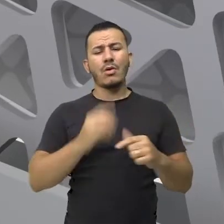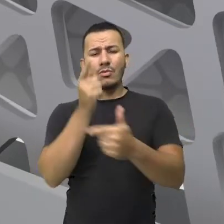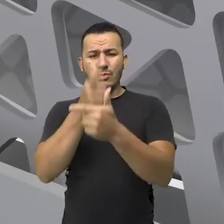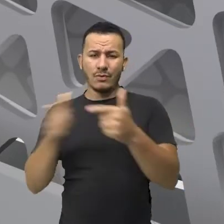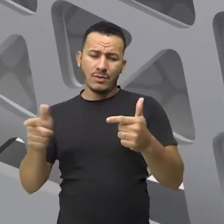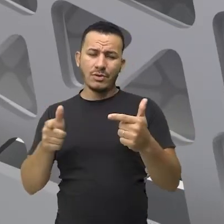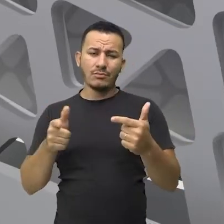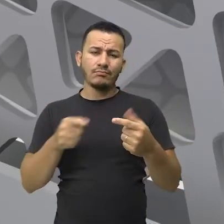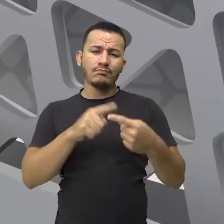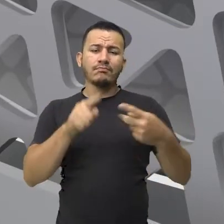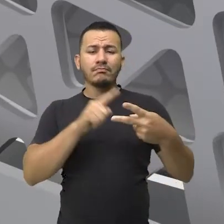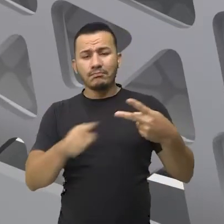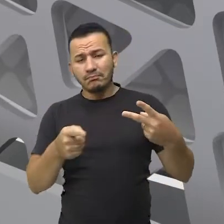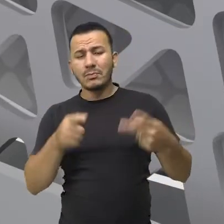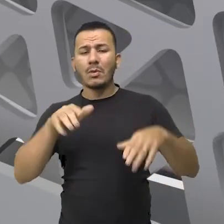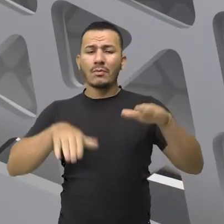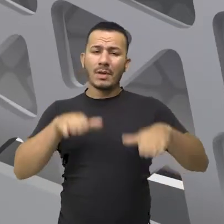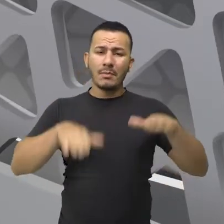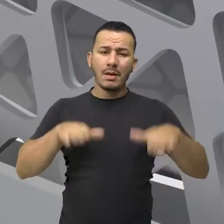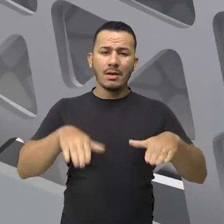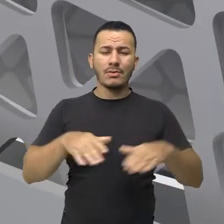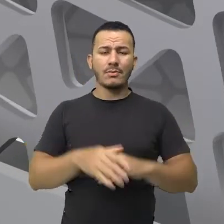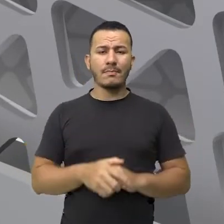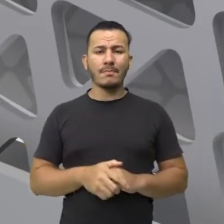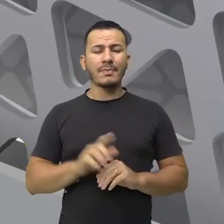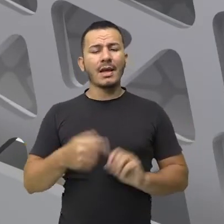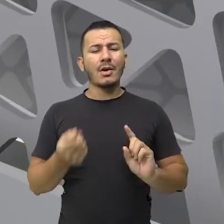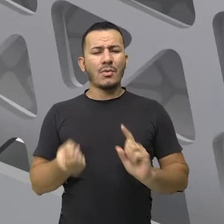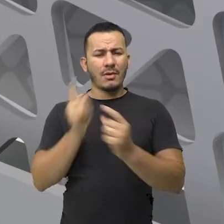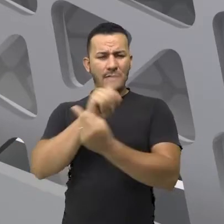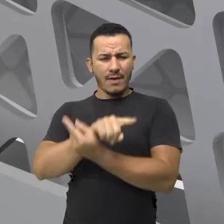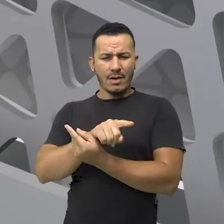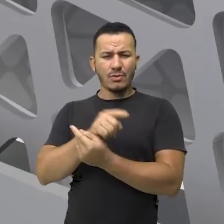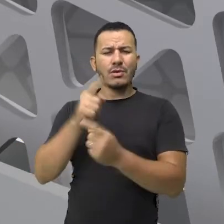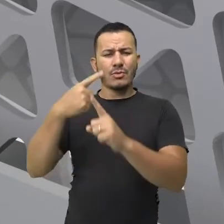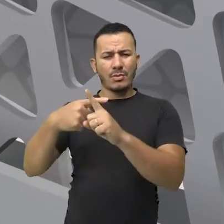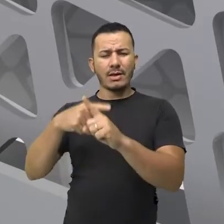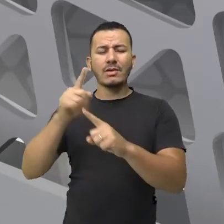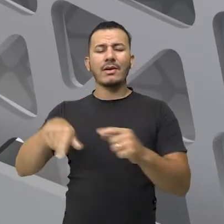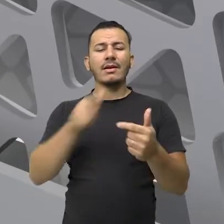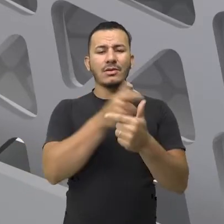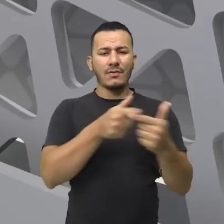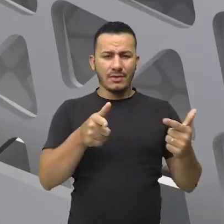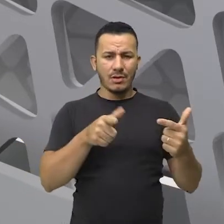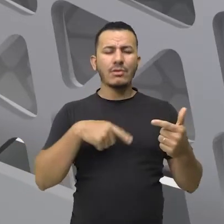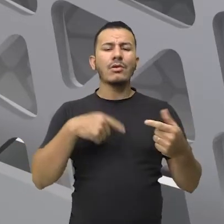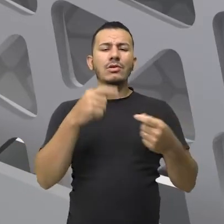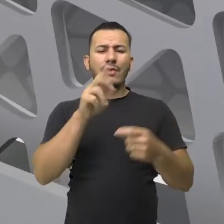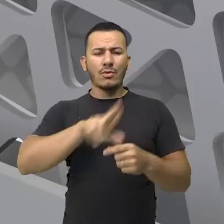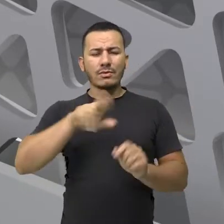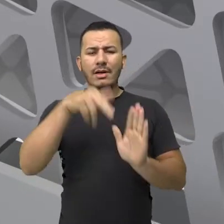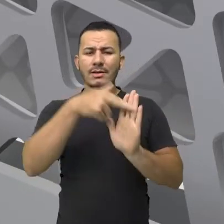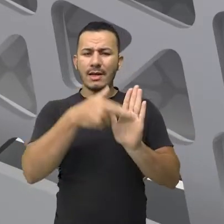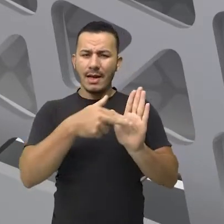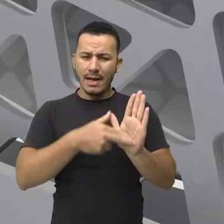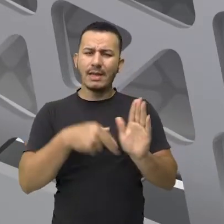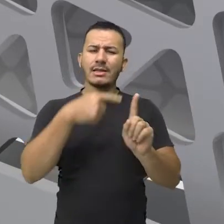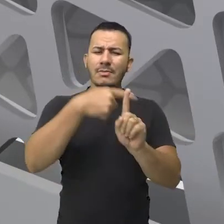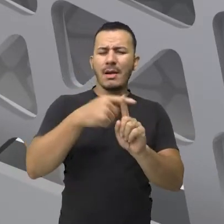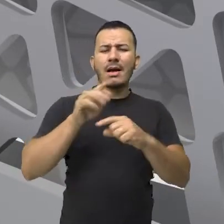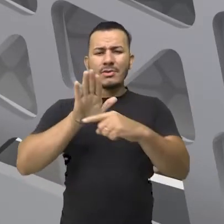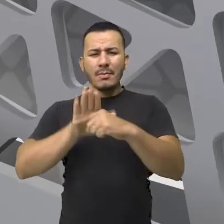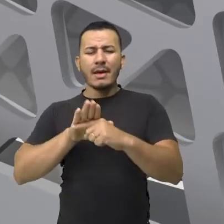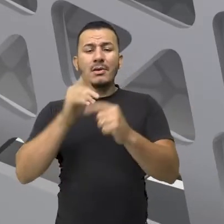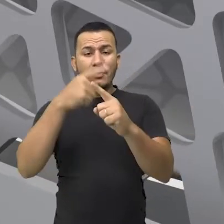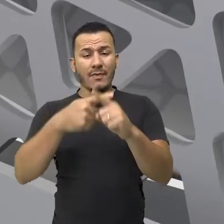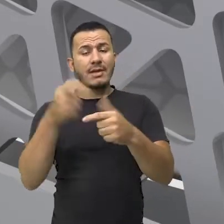que vai a multiplicação, o inverso da multiplicação é a divisão, beleza? A gente vai usar esses princípios para a gente aprender a resolver a equação